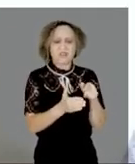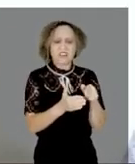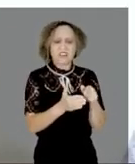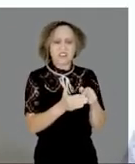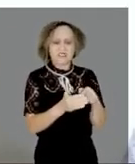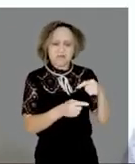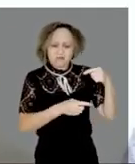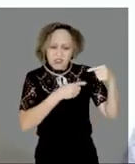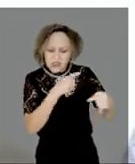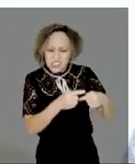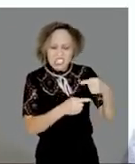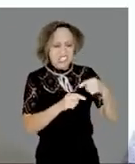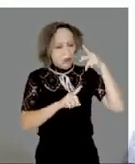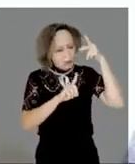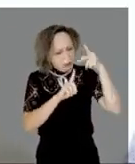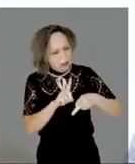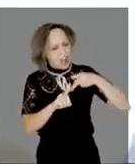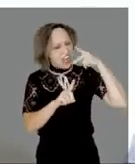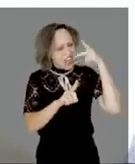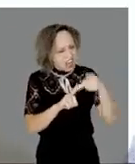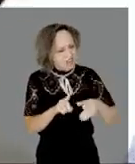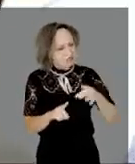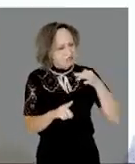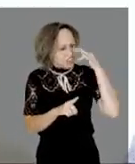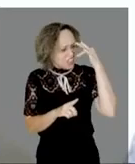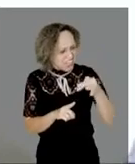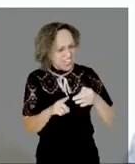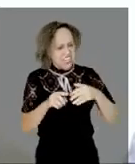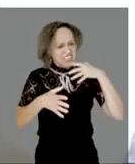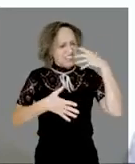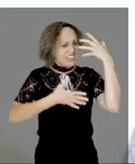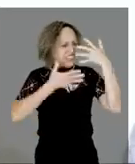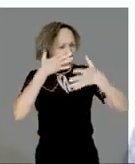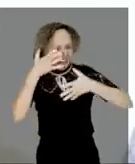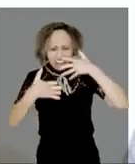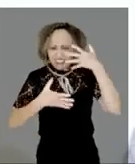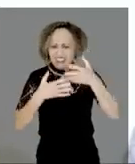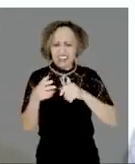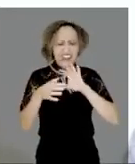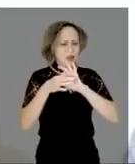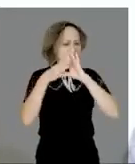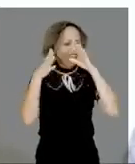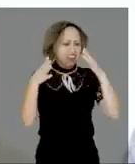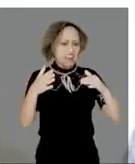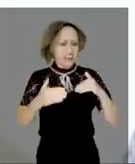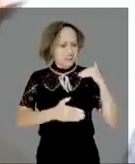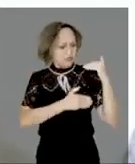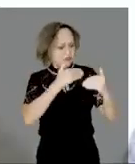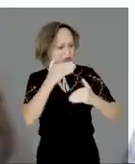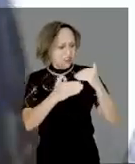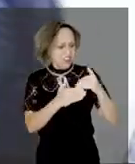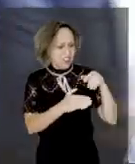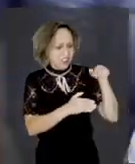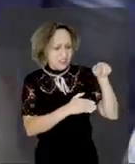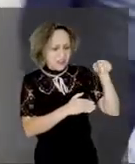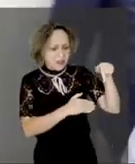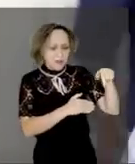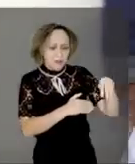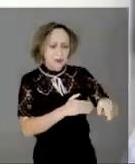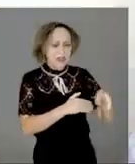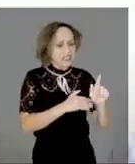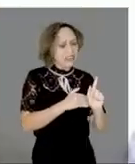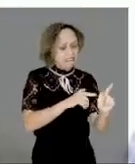com esse filme é, nesse conjunto, nessa coletividade, anunciar o novo tempo em